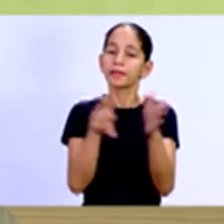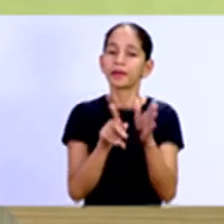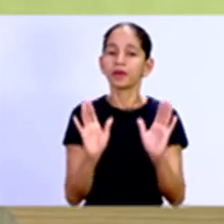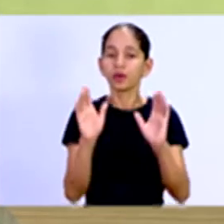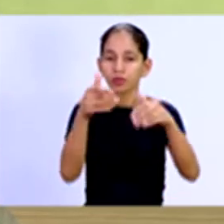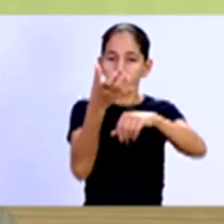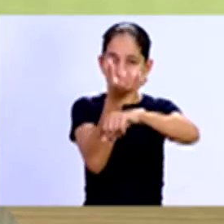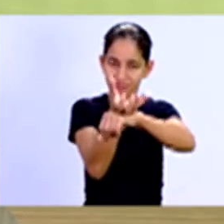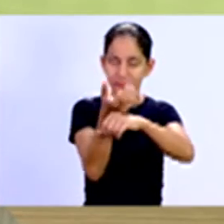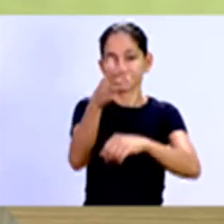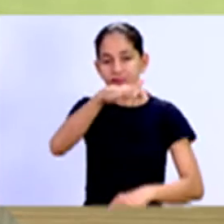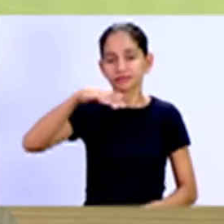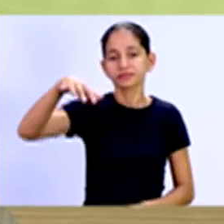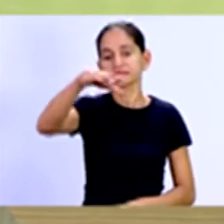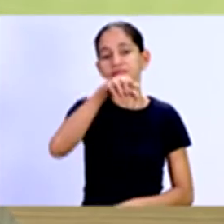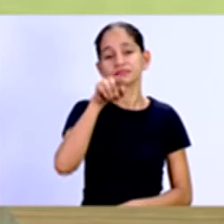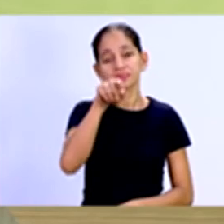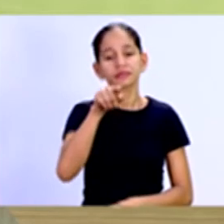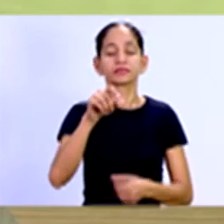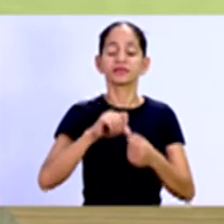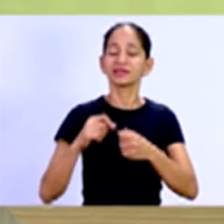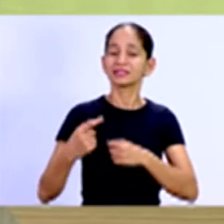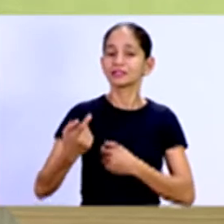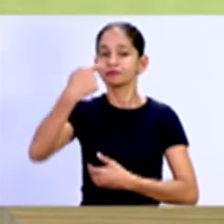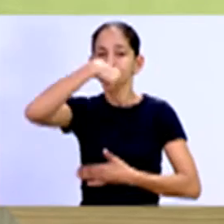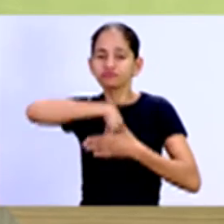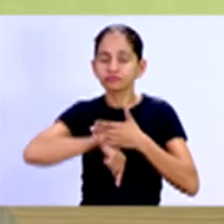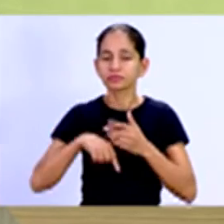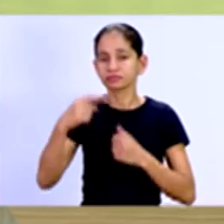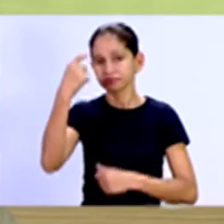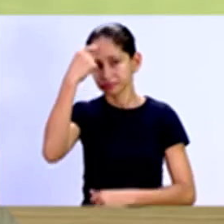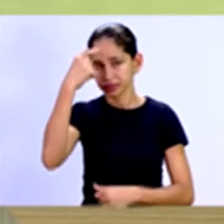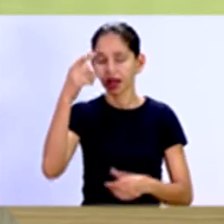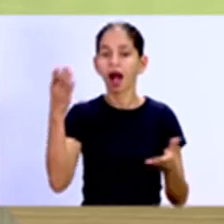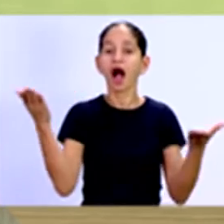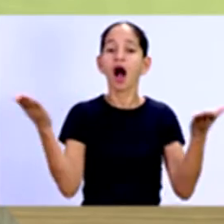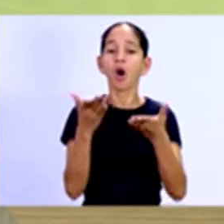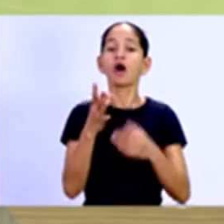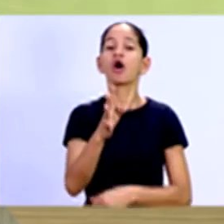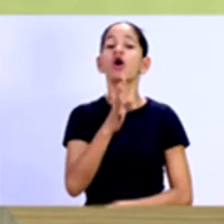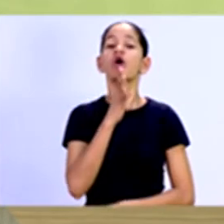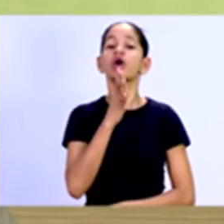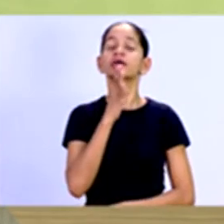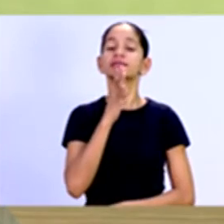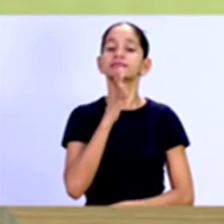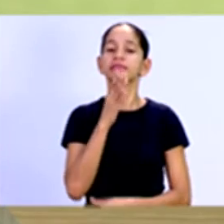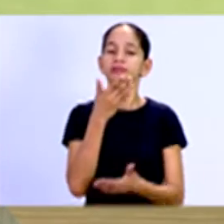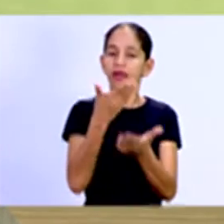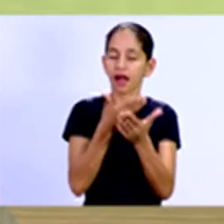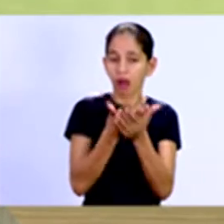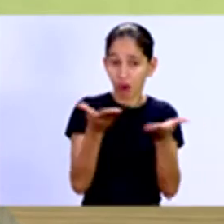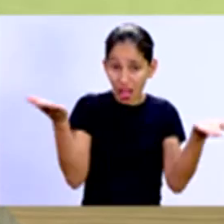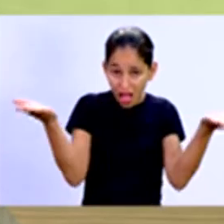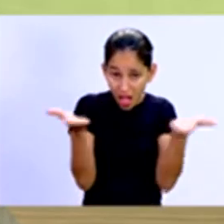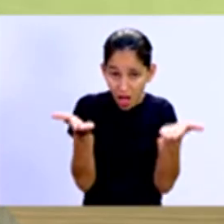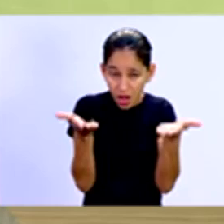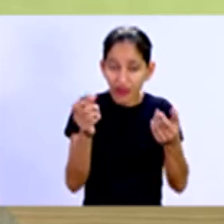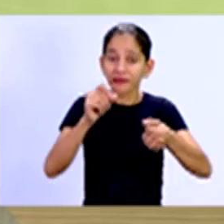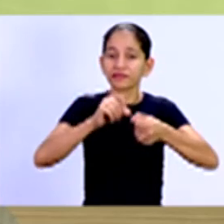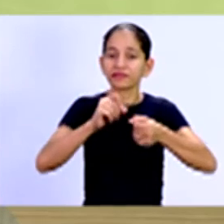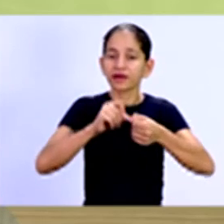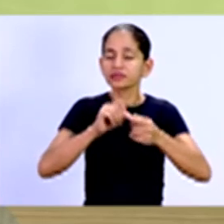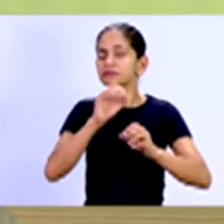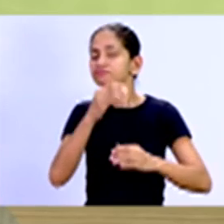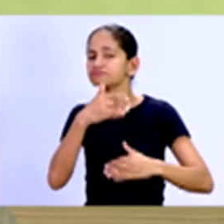disciplina também. Provocar ações dentro de nós. O que agora vamos fazer com aquele conhecimento que adquirimos dentro dessa aula? Faz com que nós